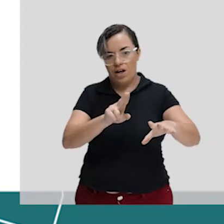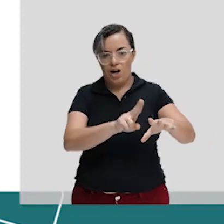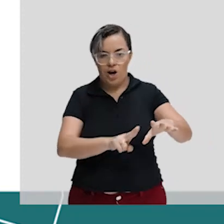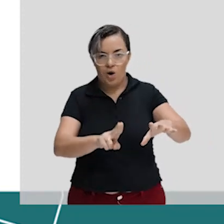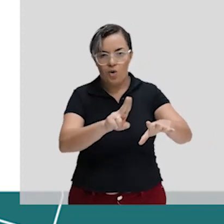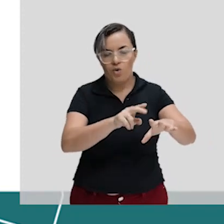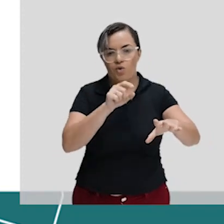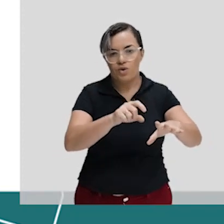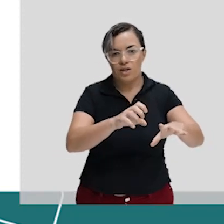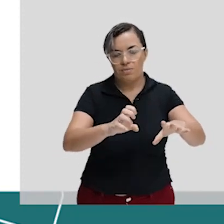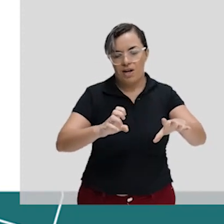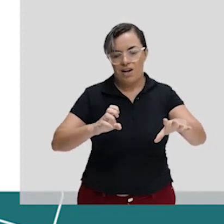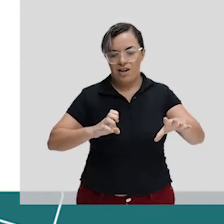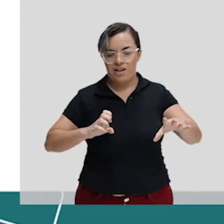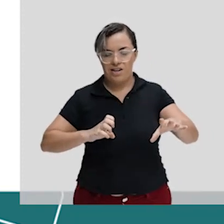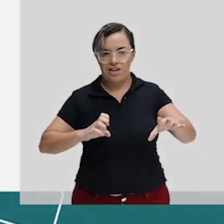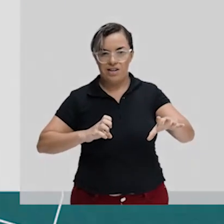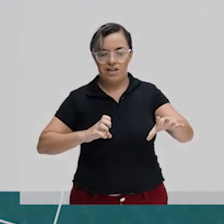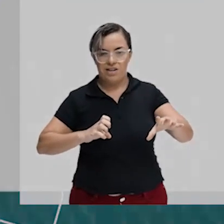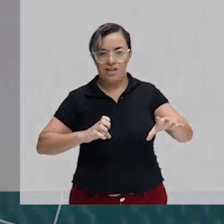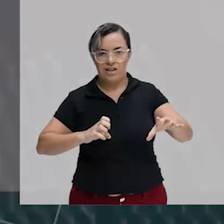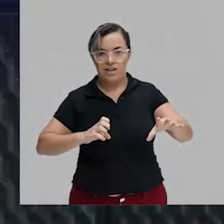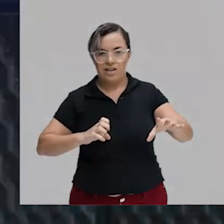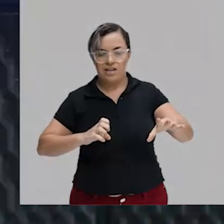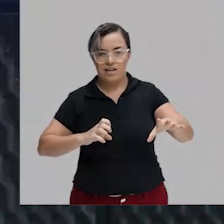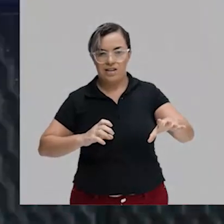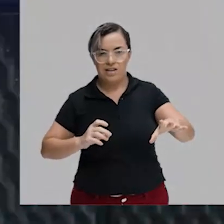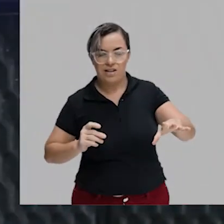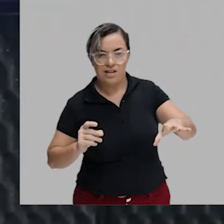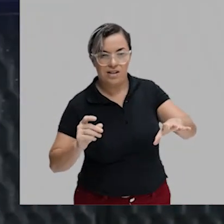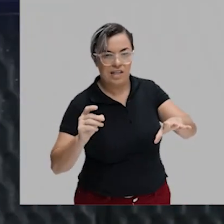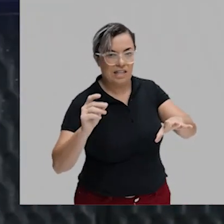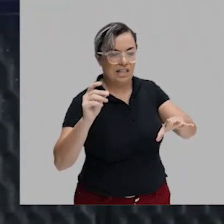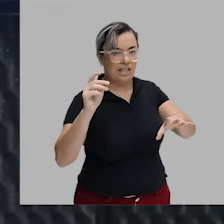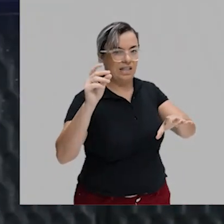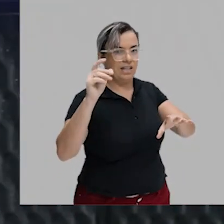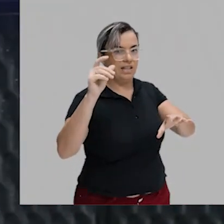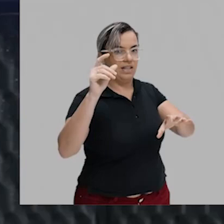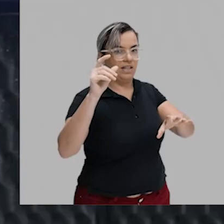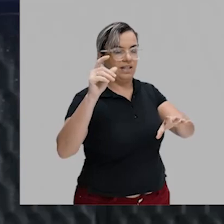A colônia sendo controlada de uma forma